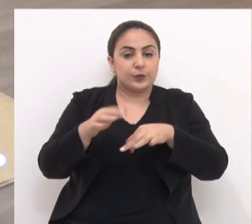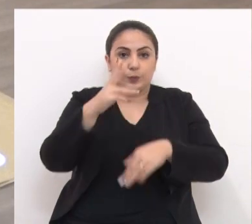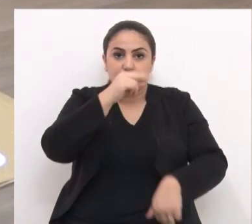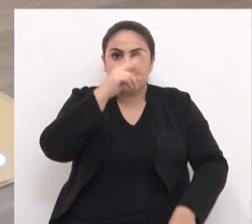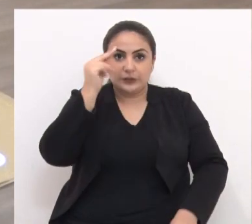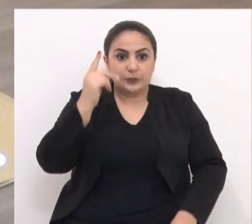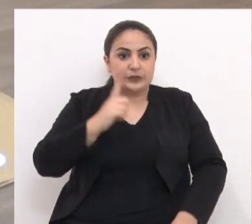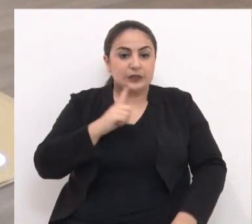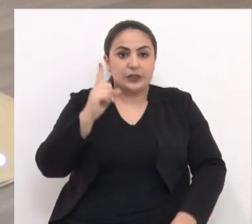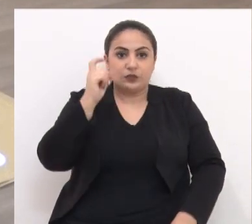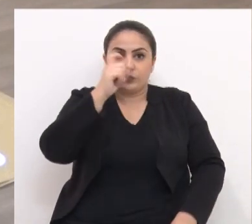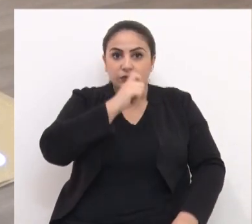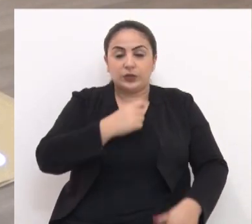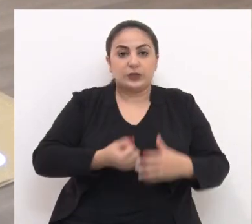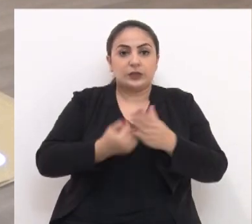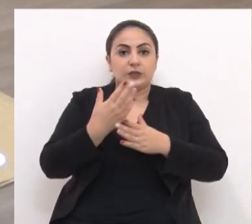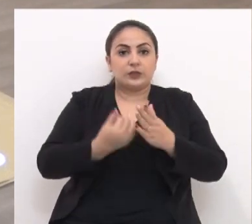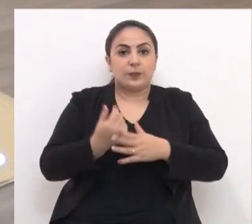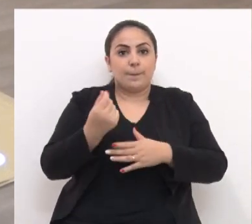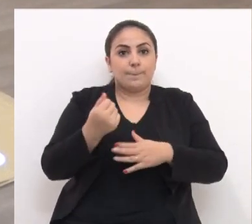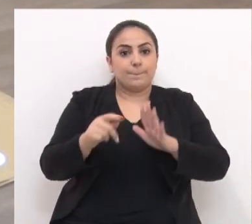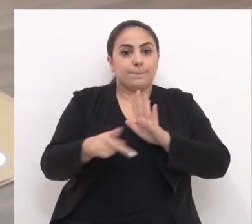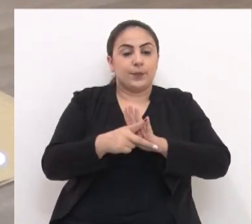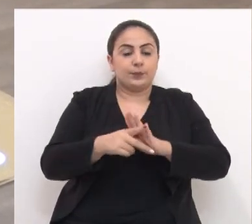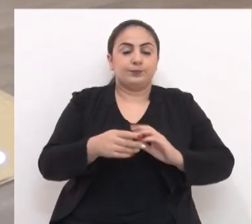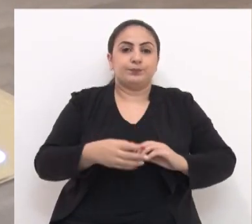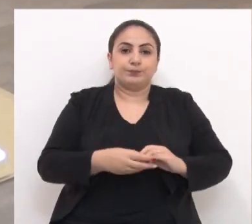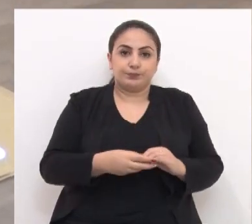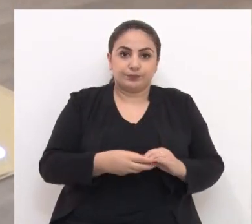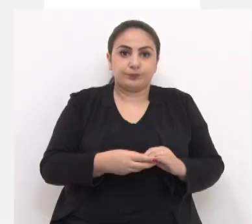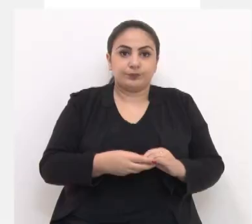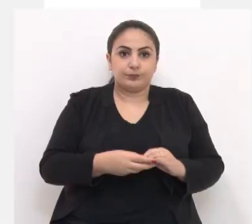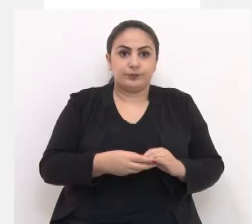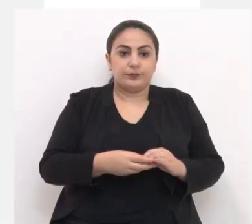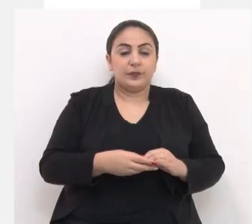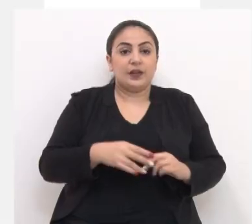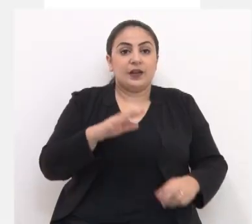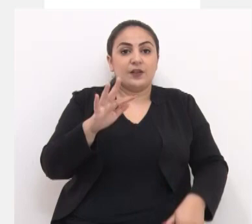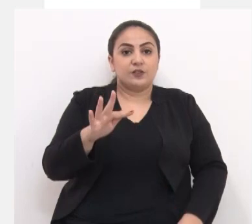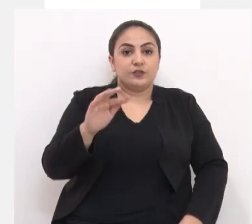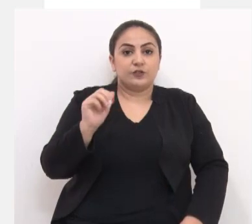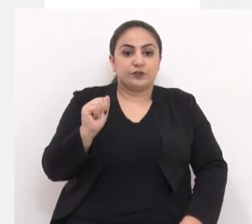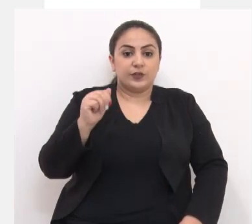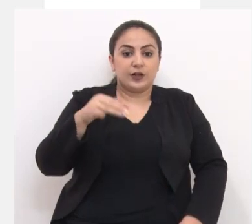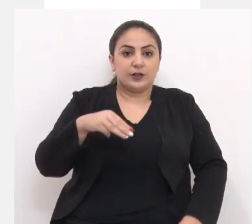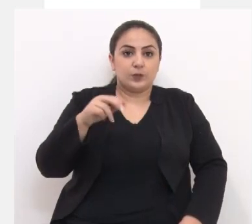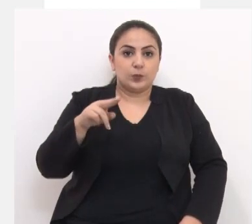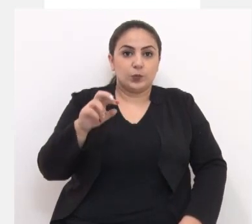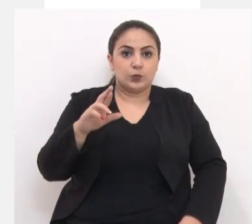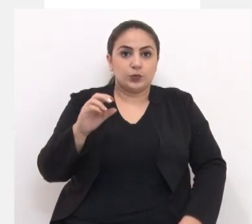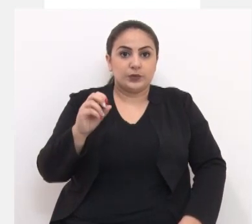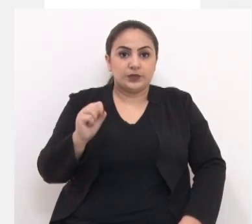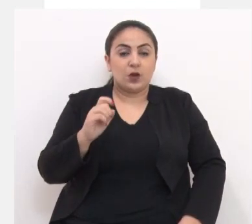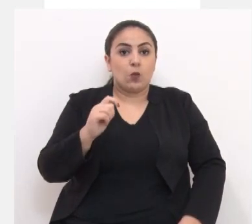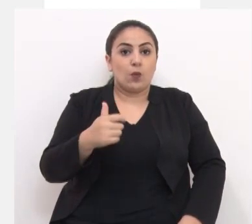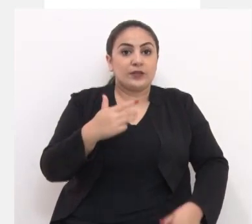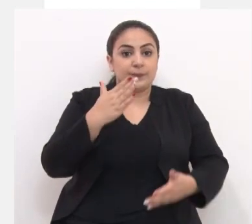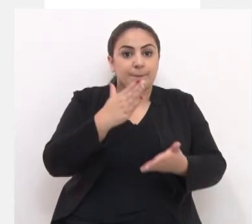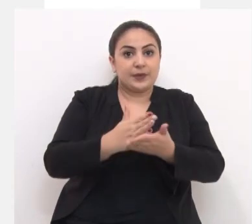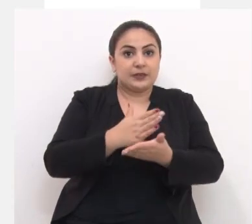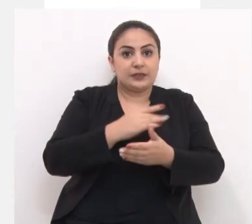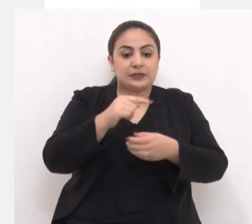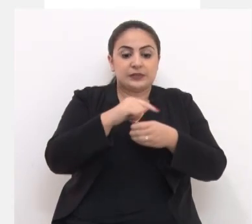extinguir municípios com dificuldades de gerar recursos próprios. Segundo a FAMURS, quase metade das